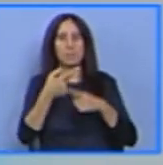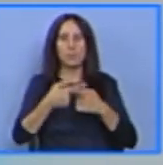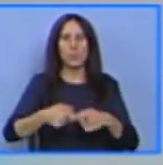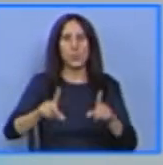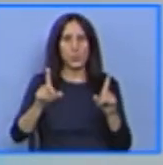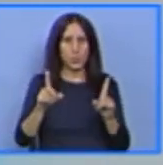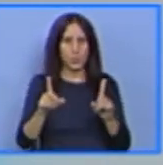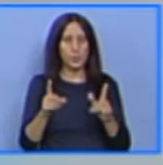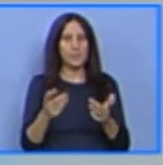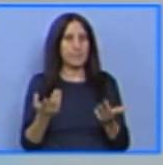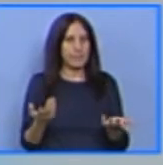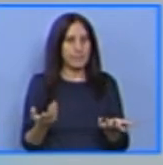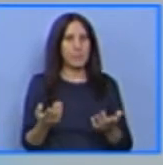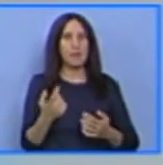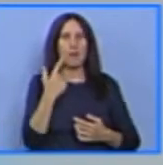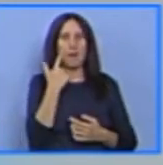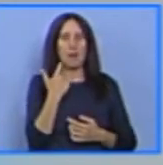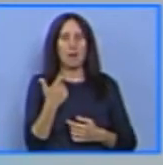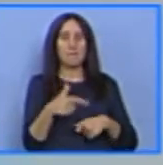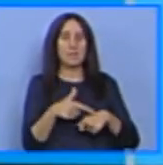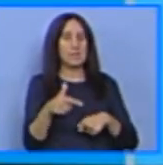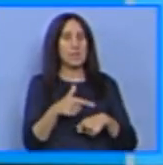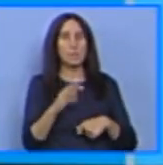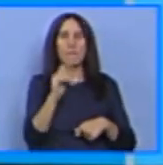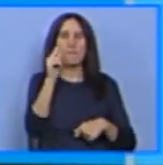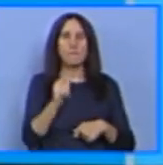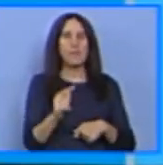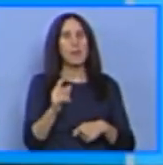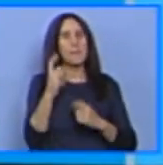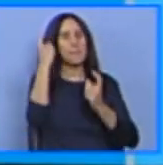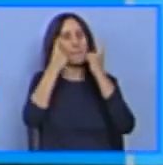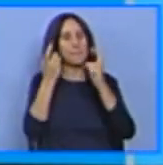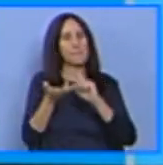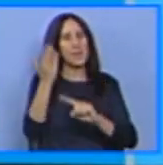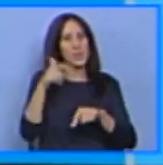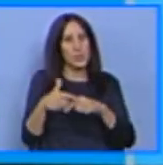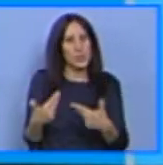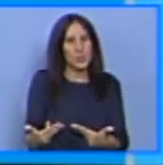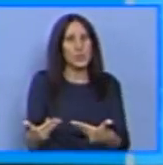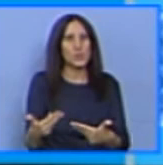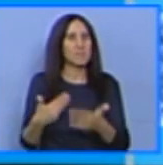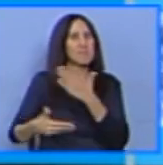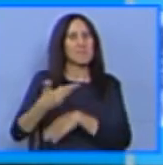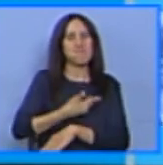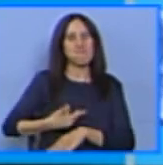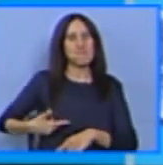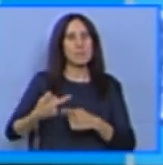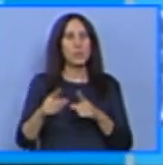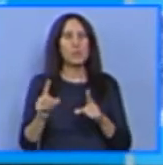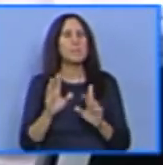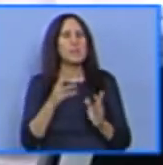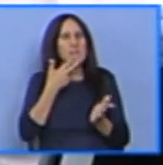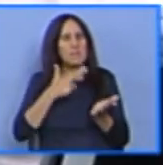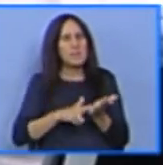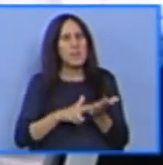outros. Talvez vivemos tempos de uma fé mais intelectualizada hoje do que antigamente, mas a